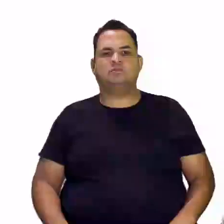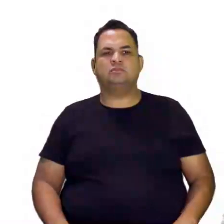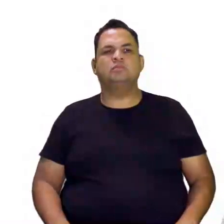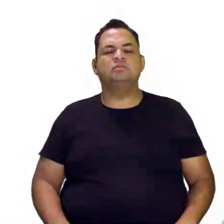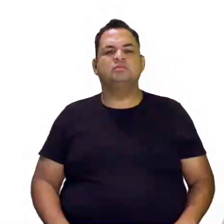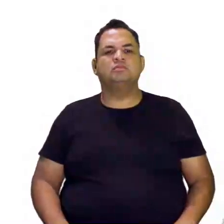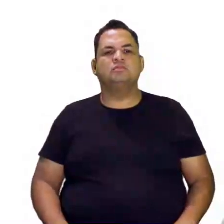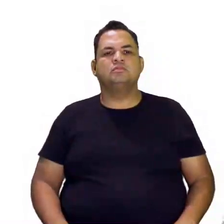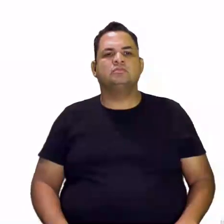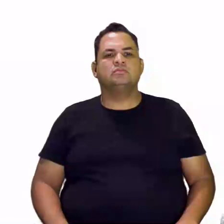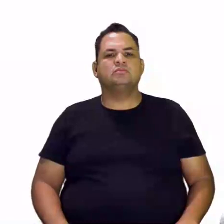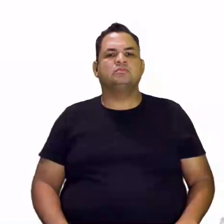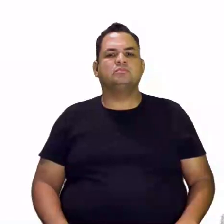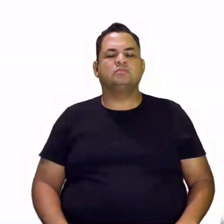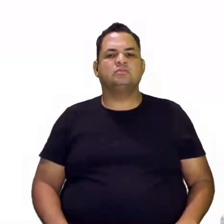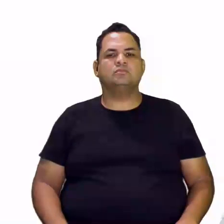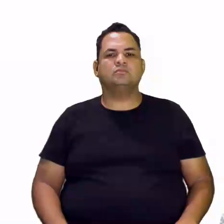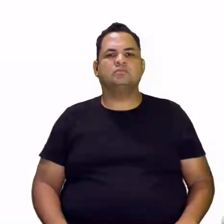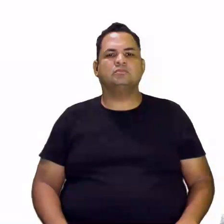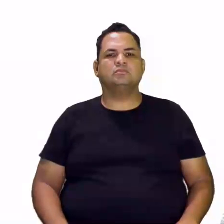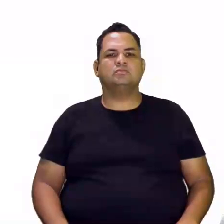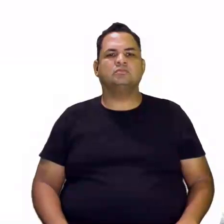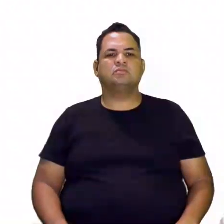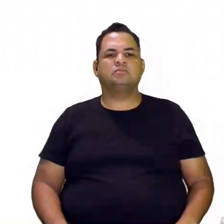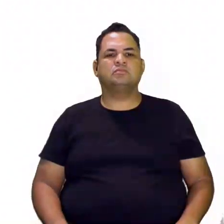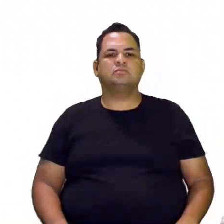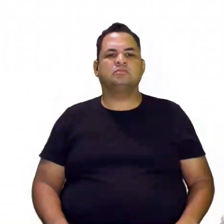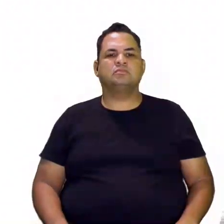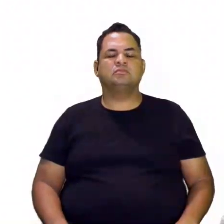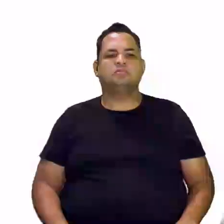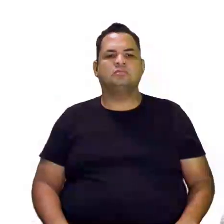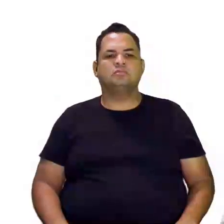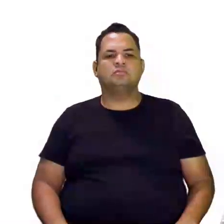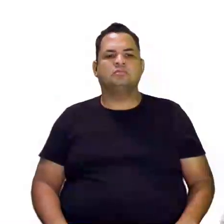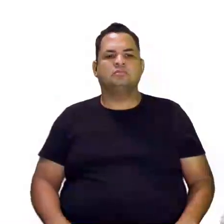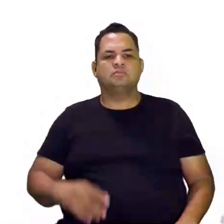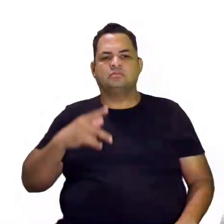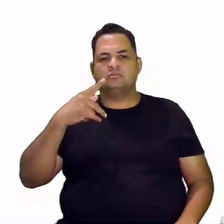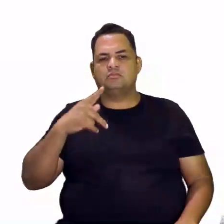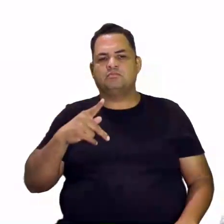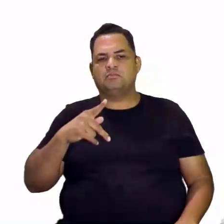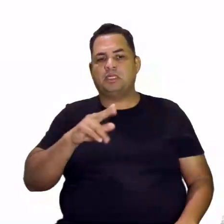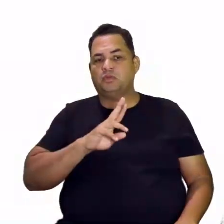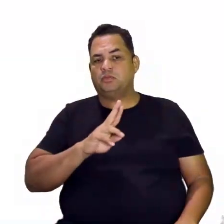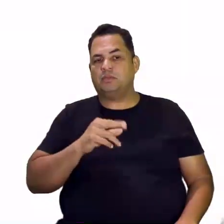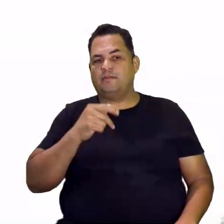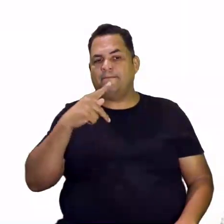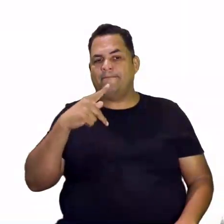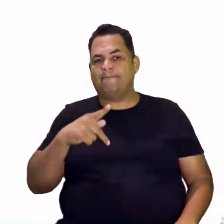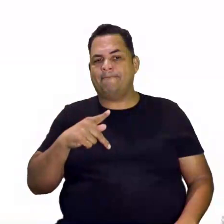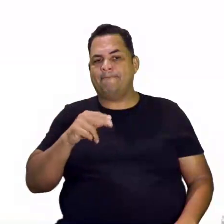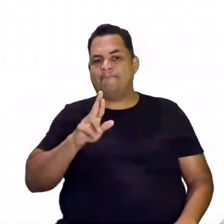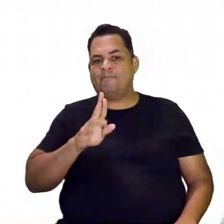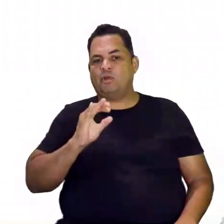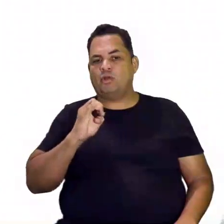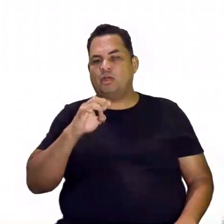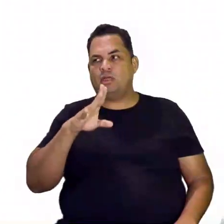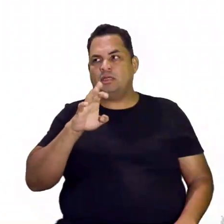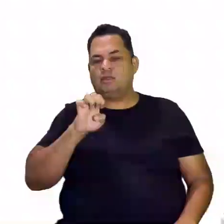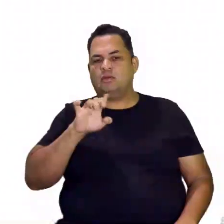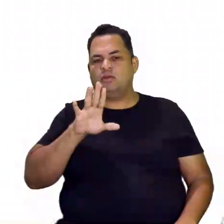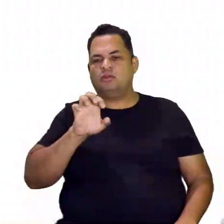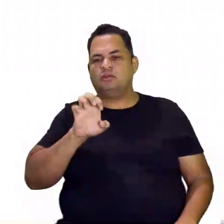muito rapidamente, e são chamadas de procariontes. Por que